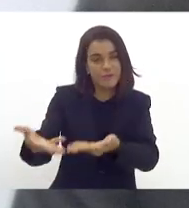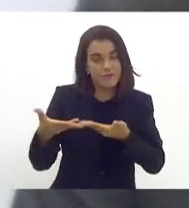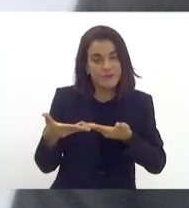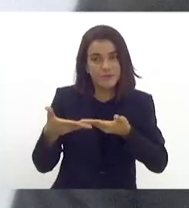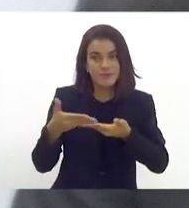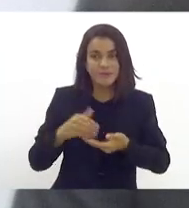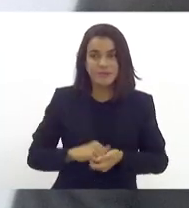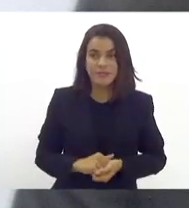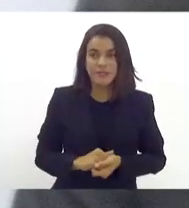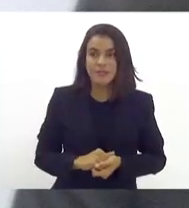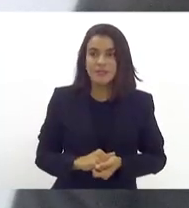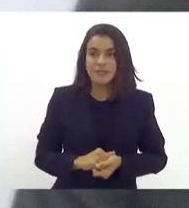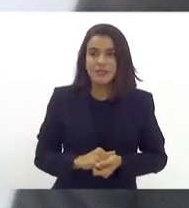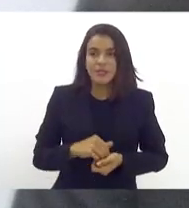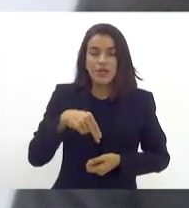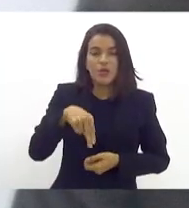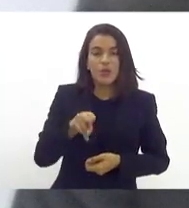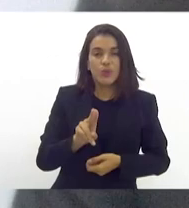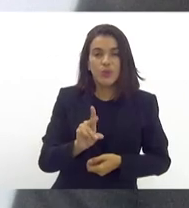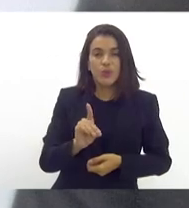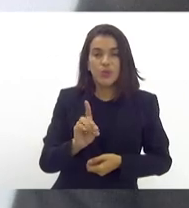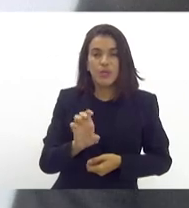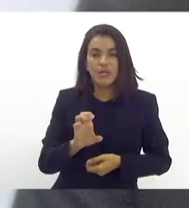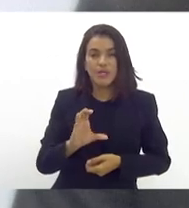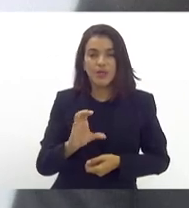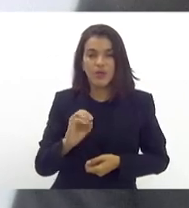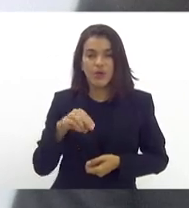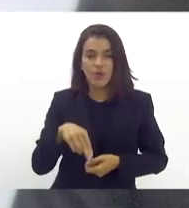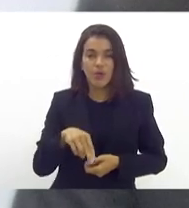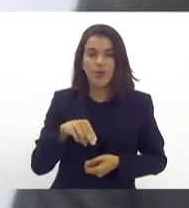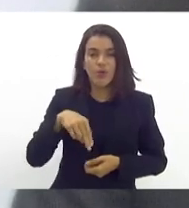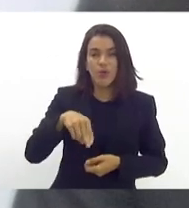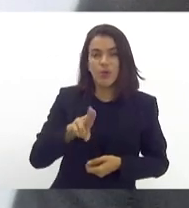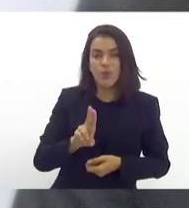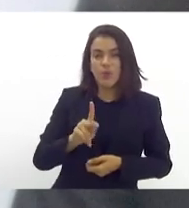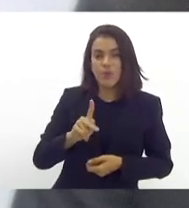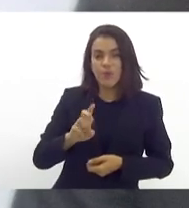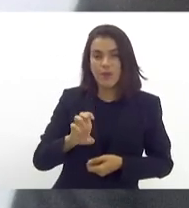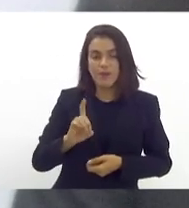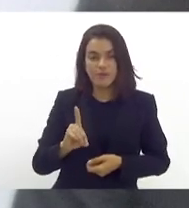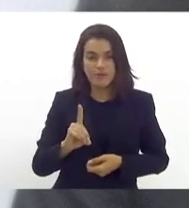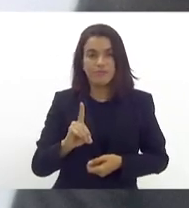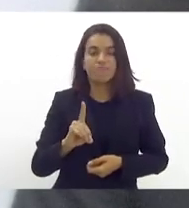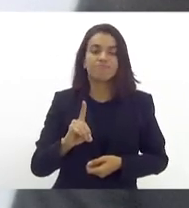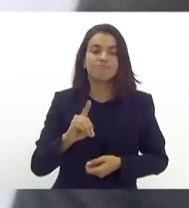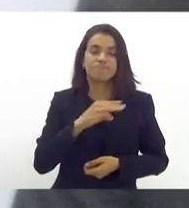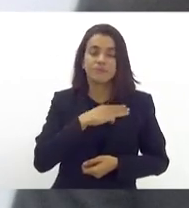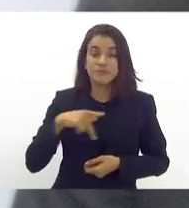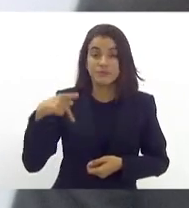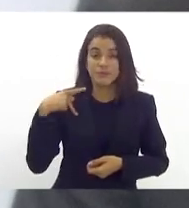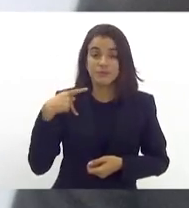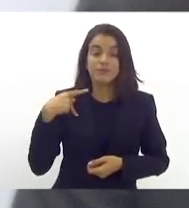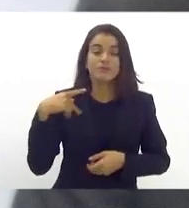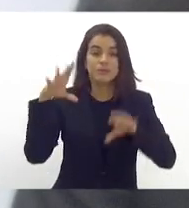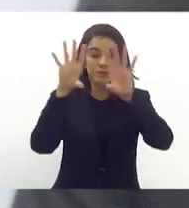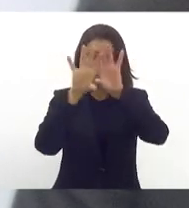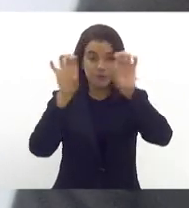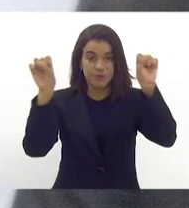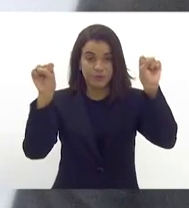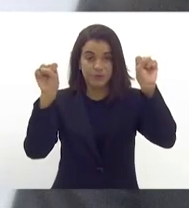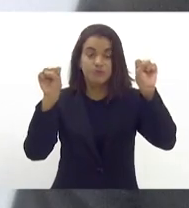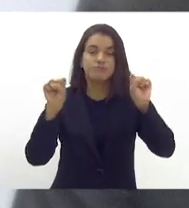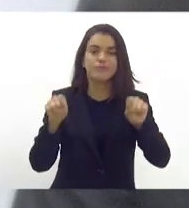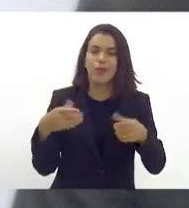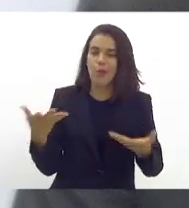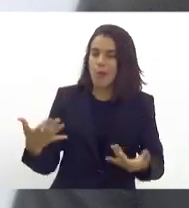Ah no decon an PED Ministério Público Tribunal de Justiça que nos tá nos dando a